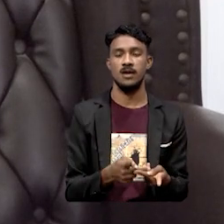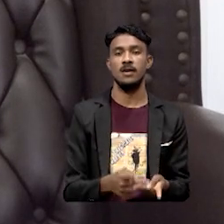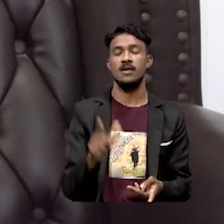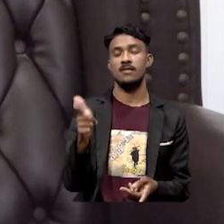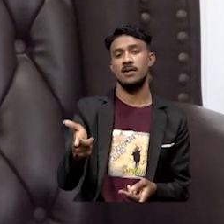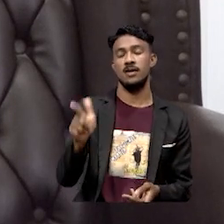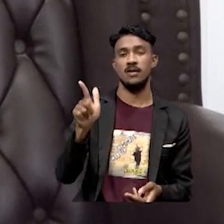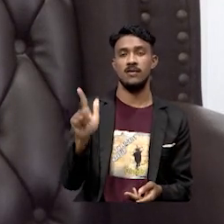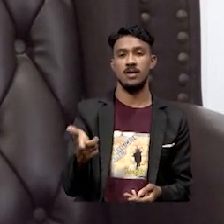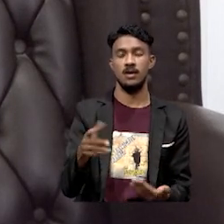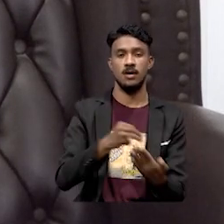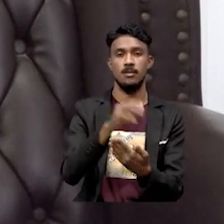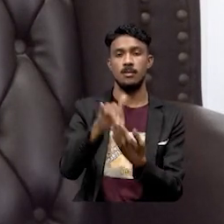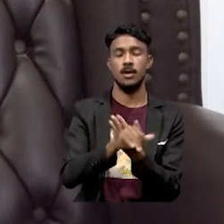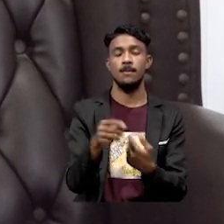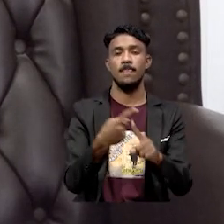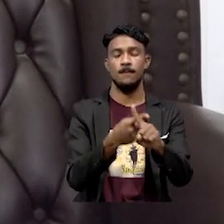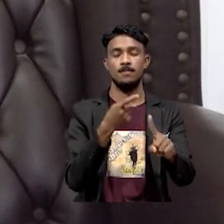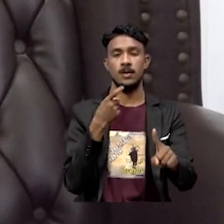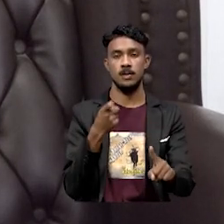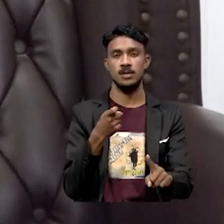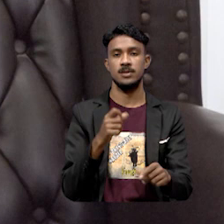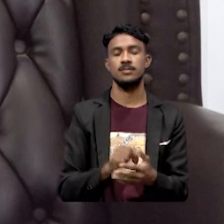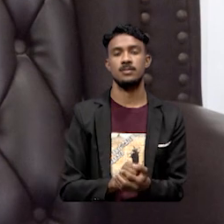Maio, na bem, mas Rusi